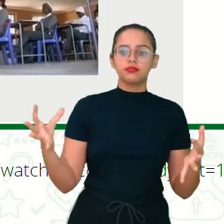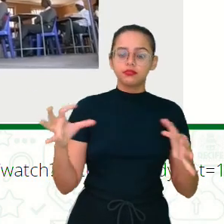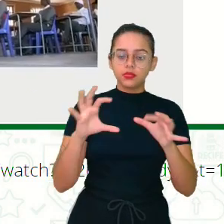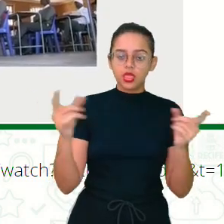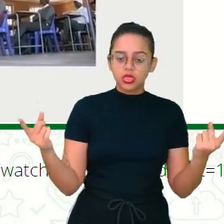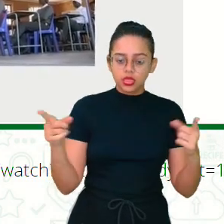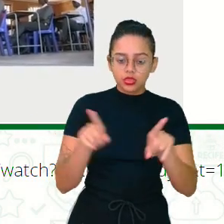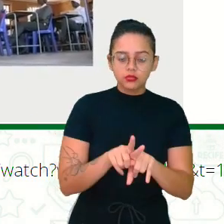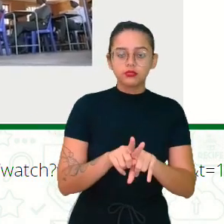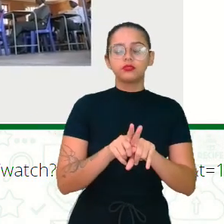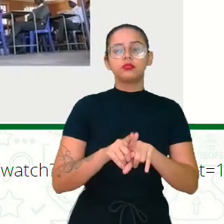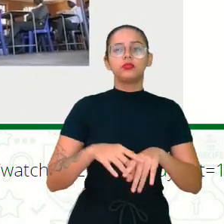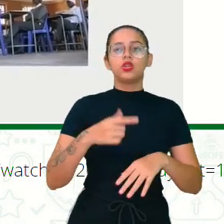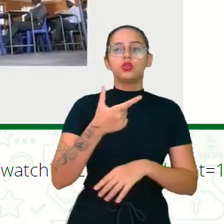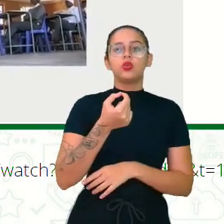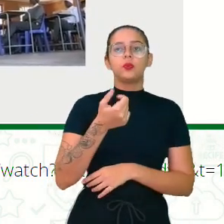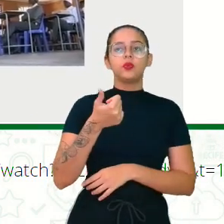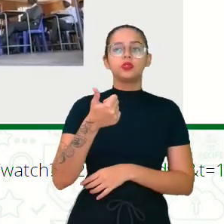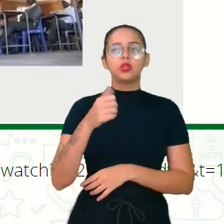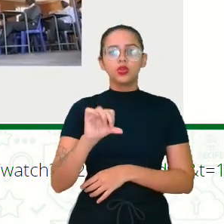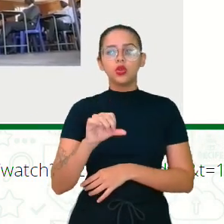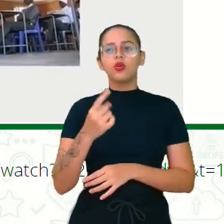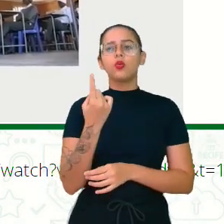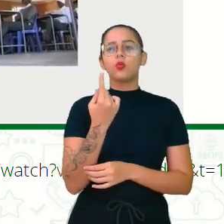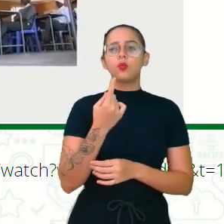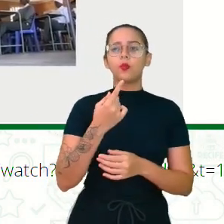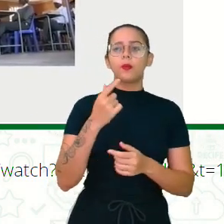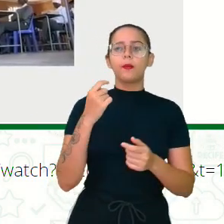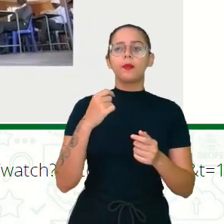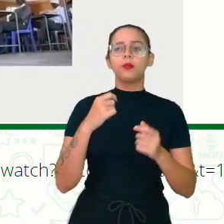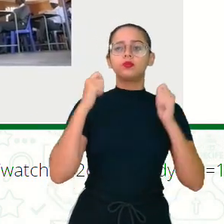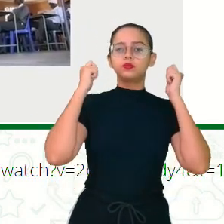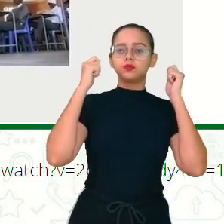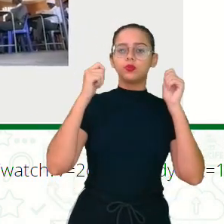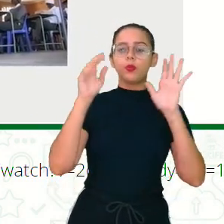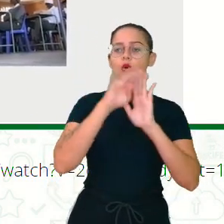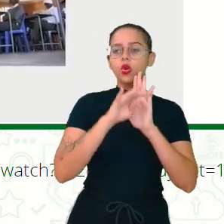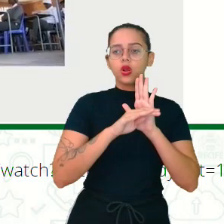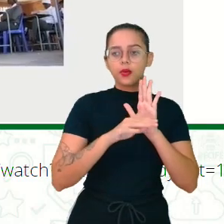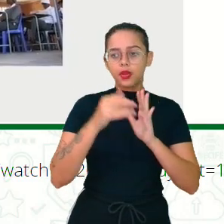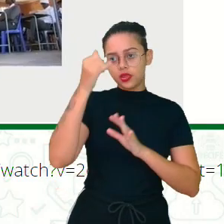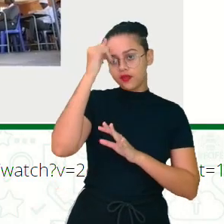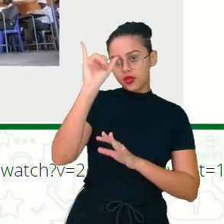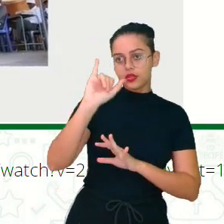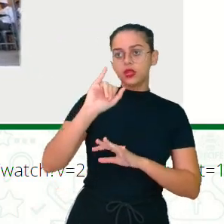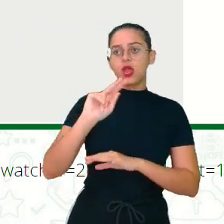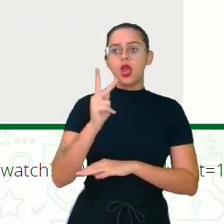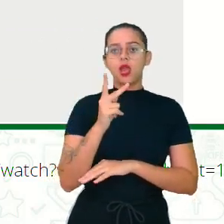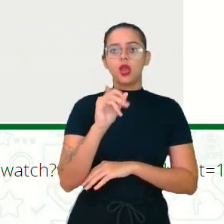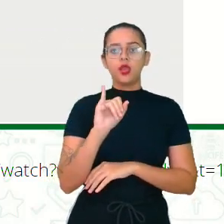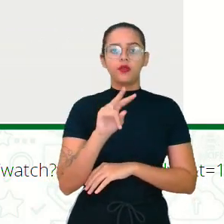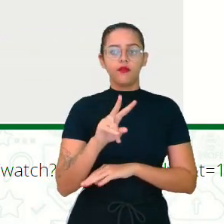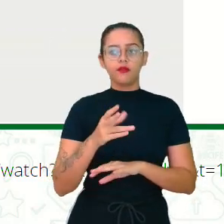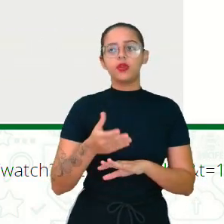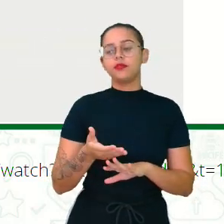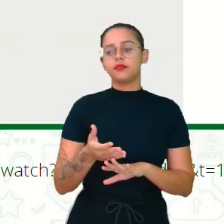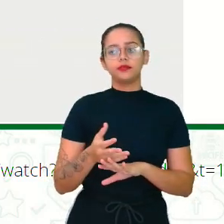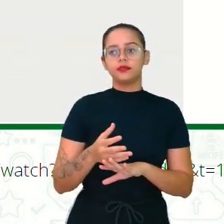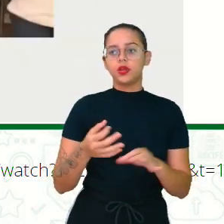parceiros. Em 2019, alguns programas de prevenção, ao HIV ficam para trás, infelizmente.